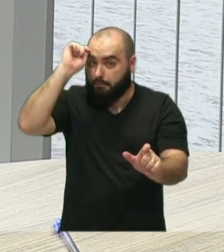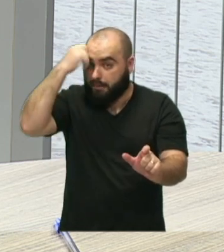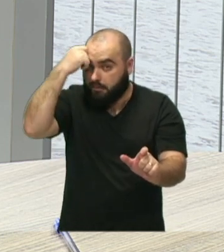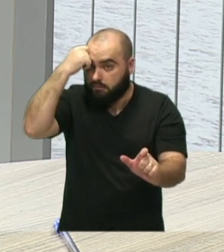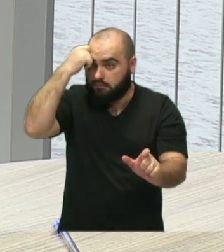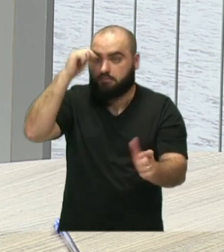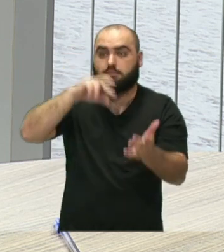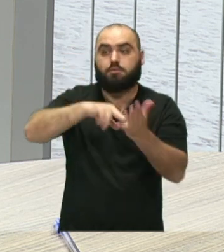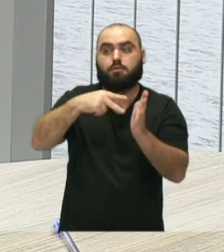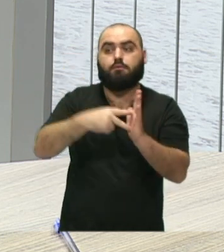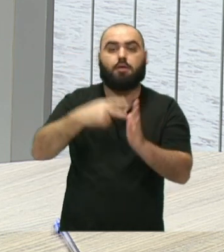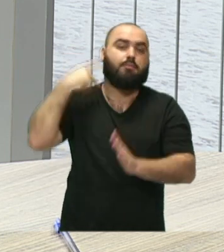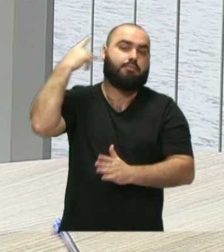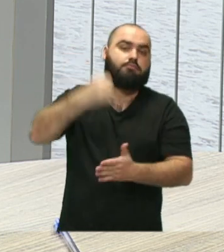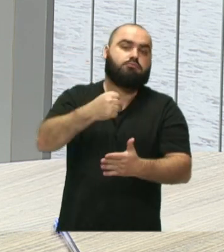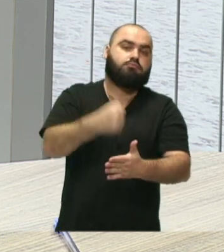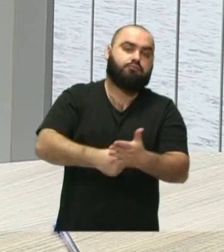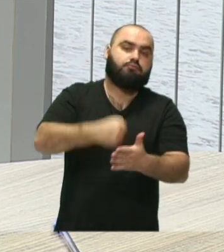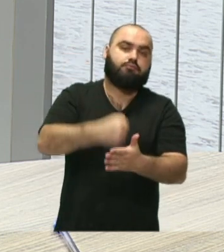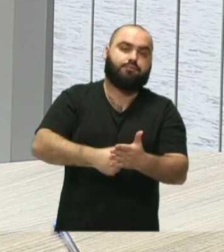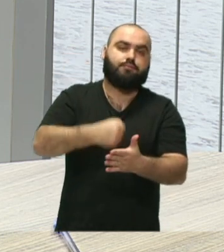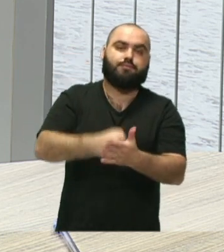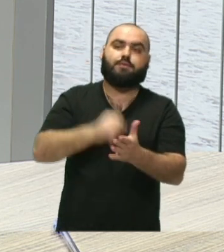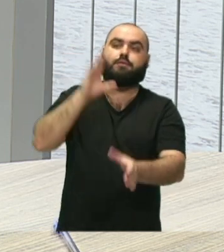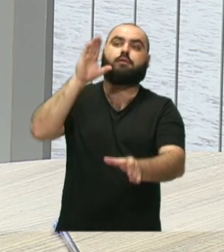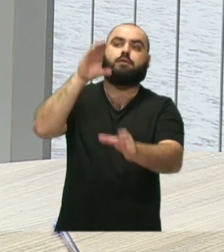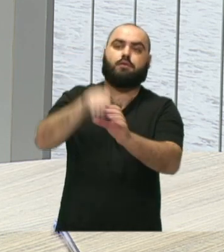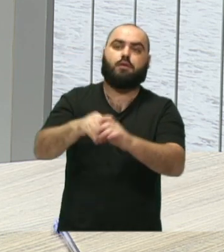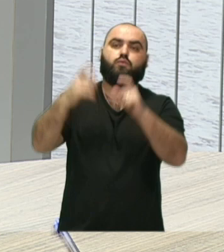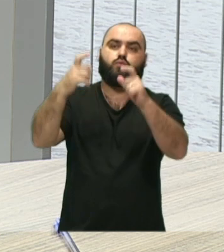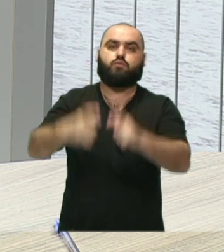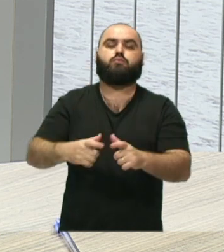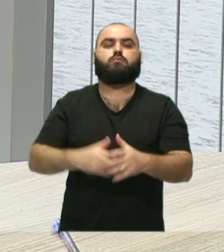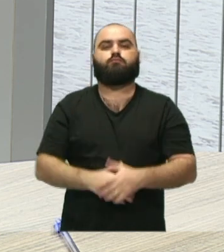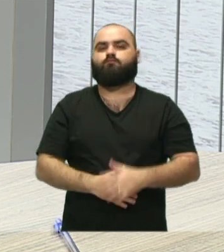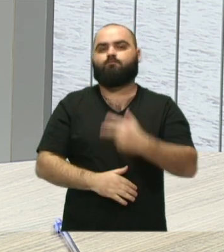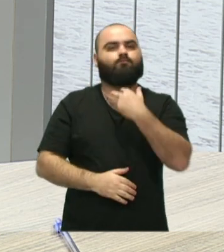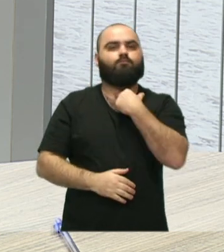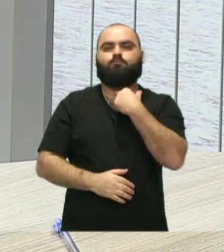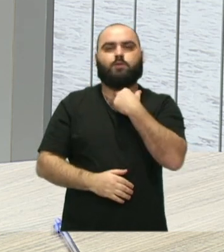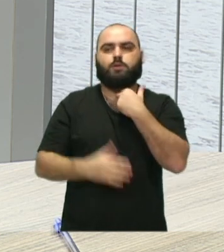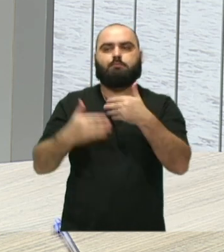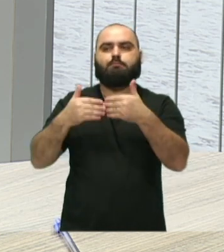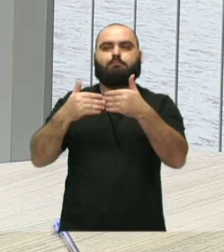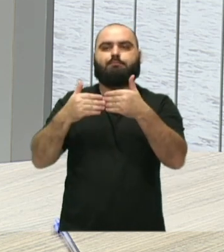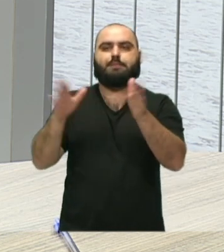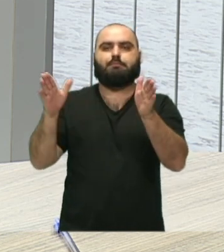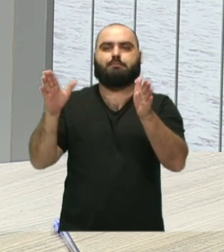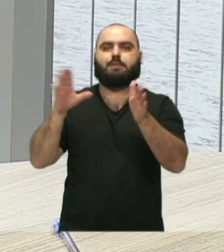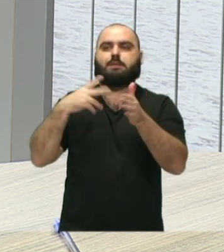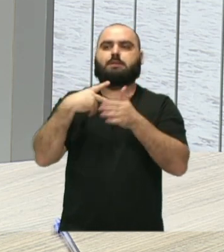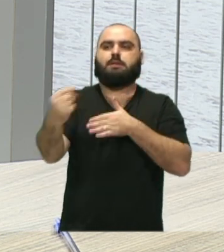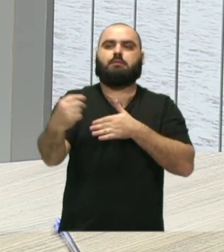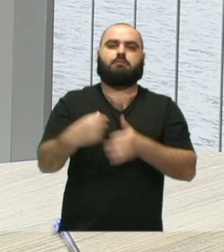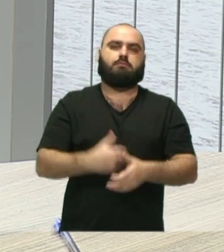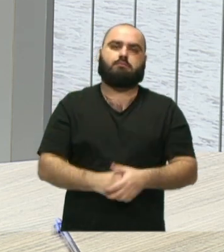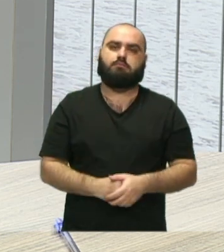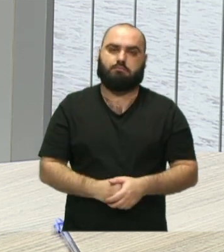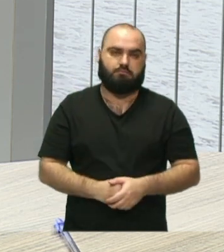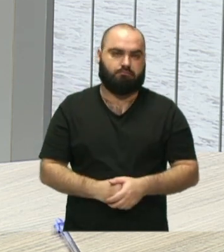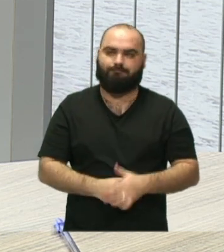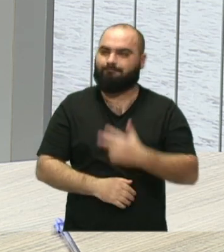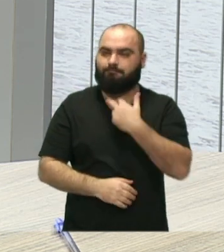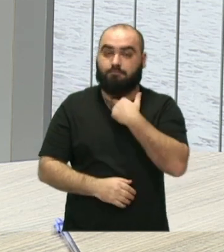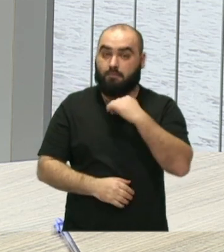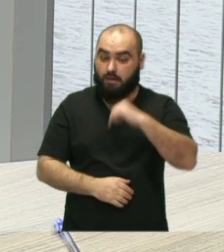política dentro desse espaço, dentro deste lugar. Então, a gente não pode abrir mão das nossas conquistas. Veja, o que acontece no